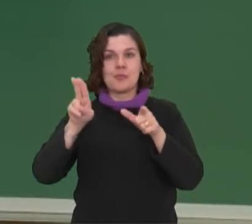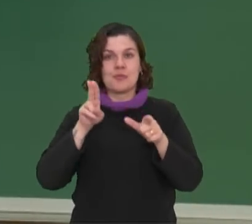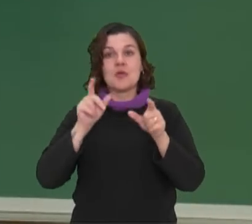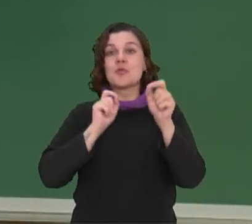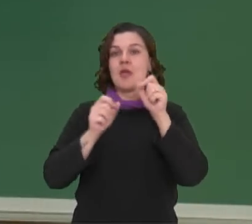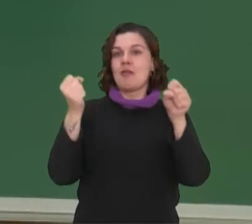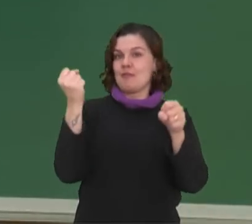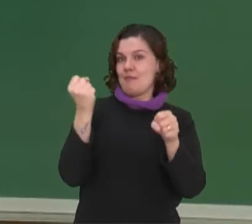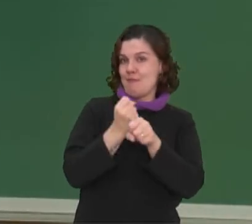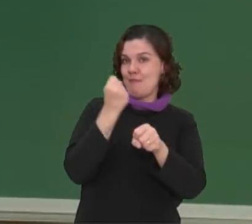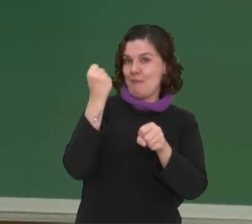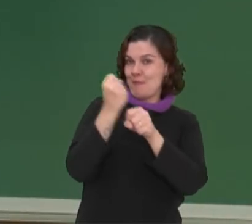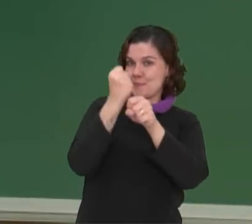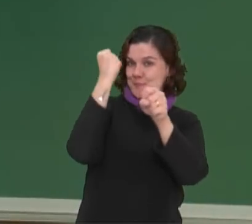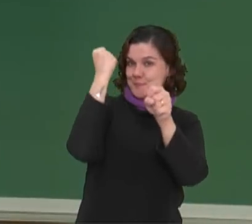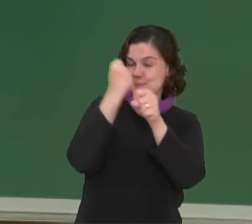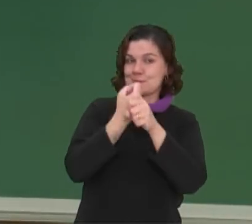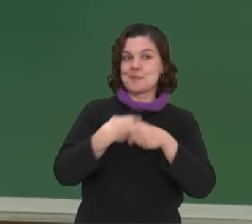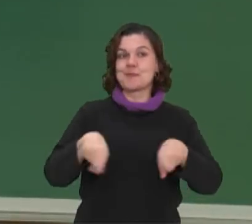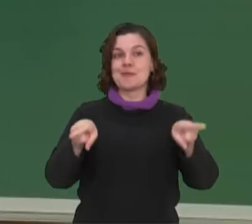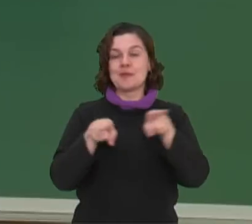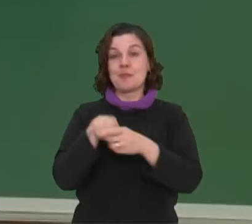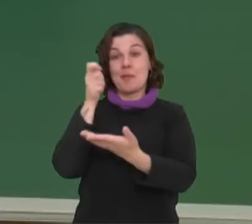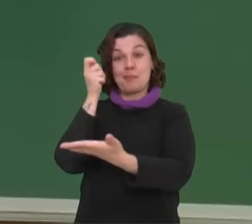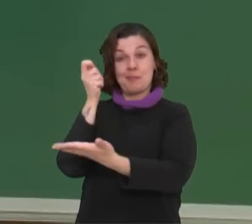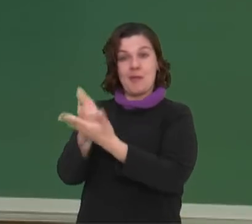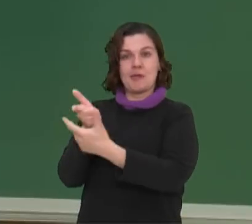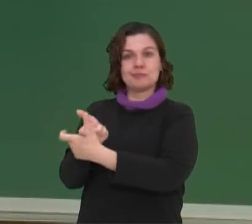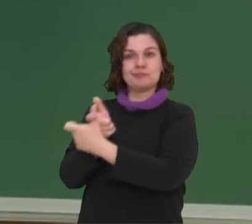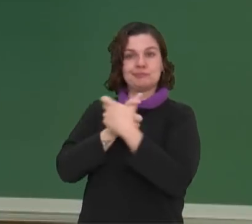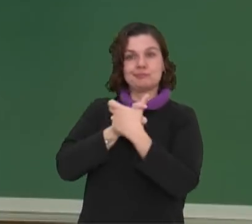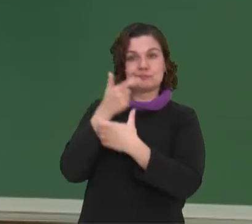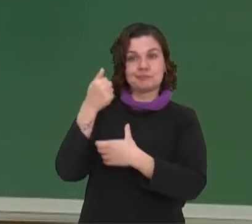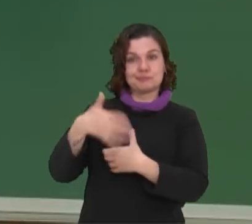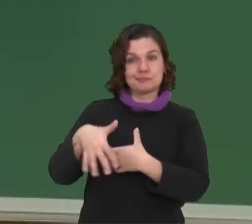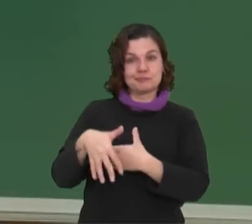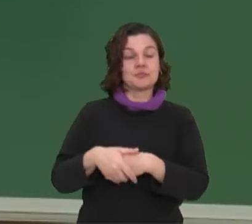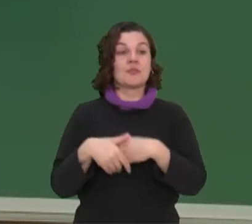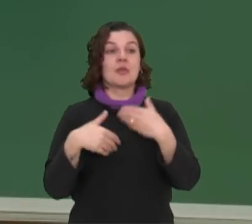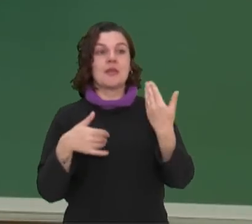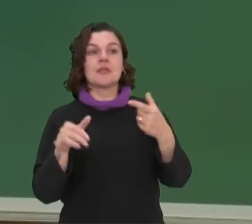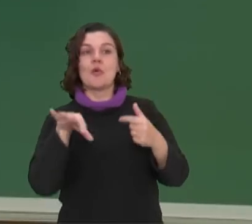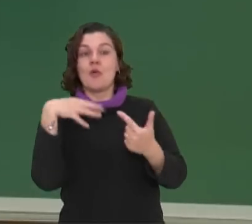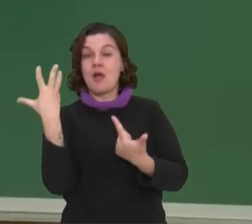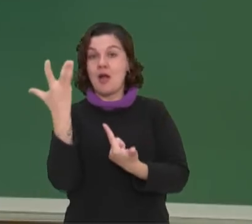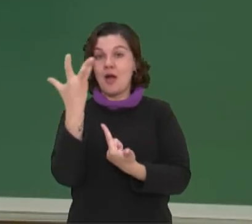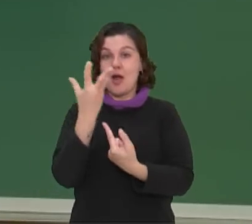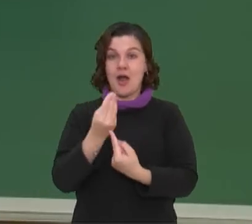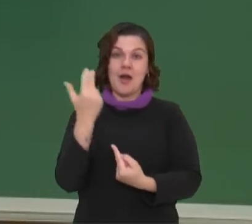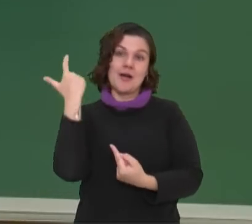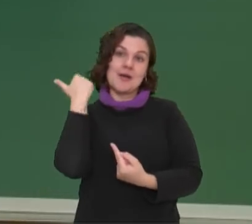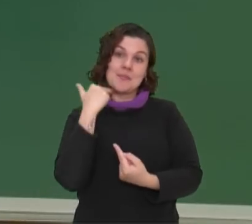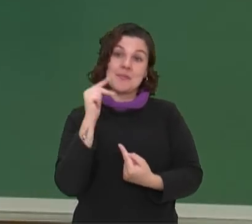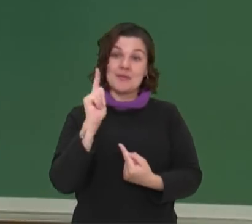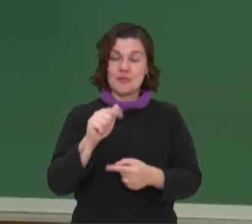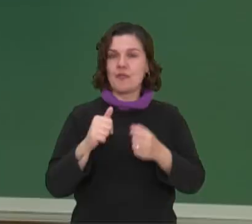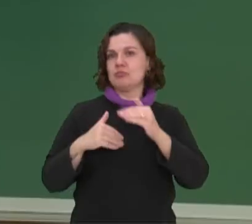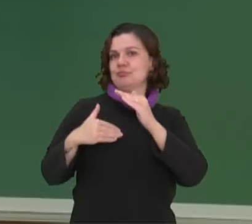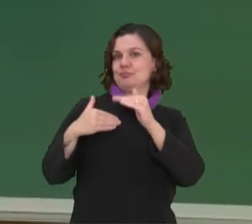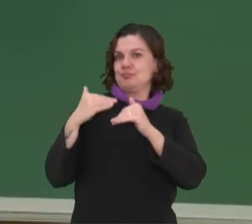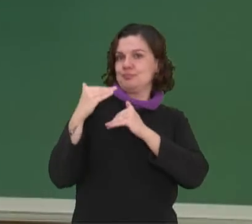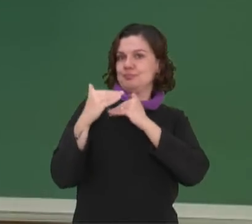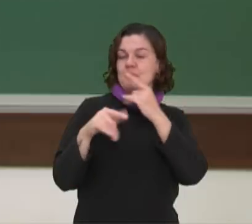em construções e pagamento de dívidas. Ainda, a arte em Minas Gerais foi muito